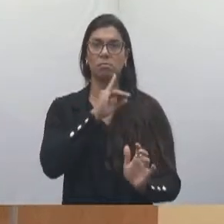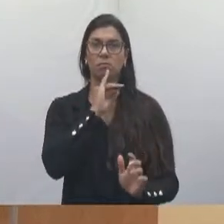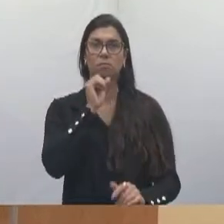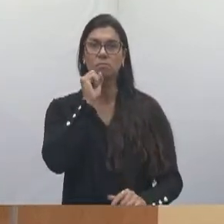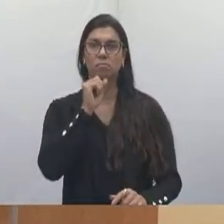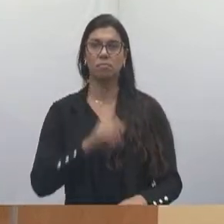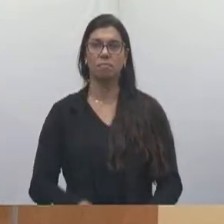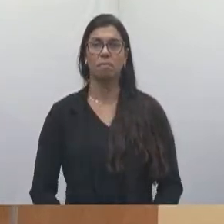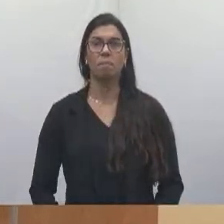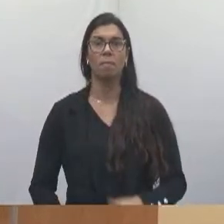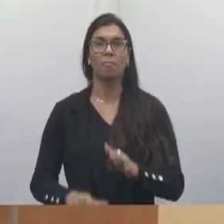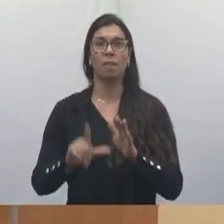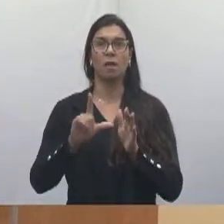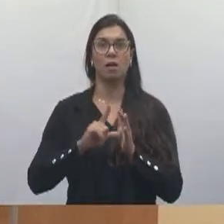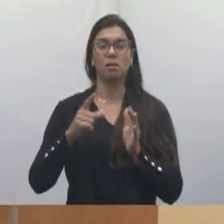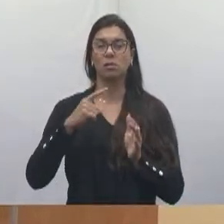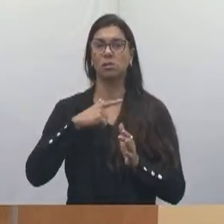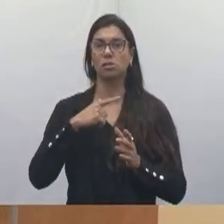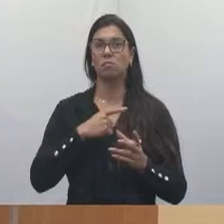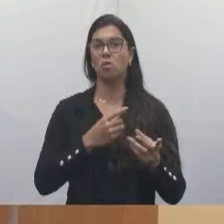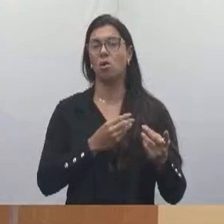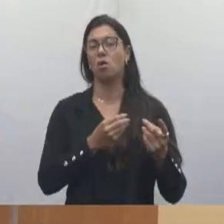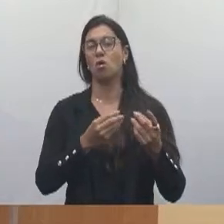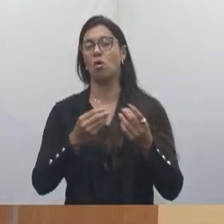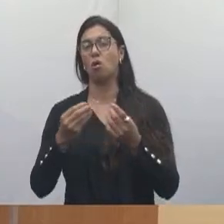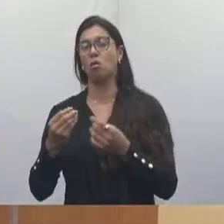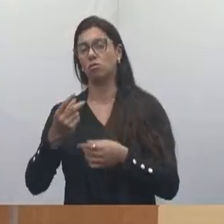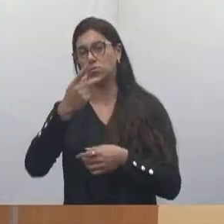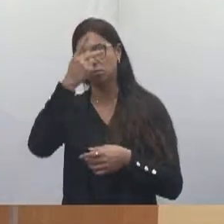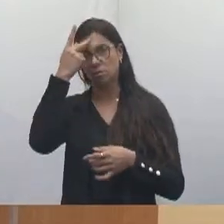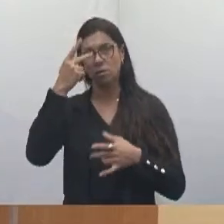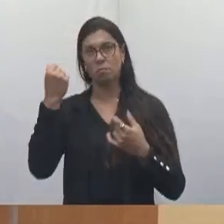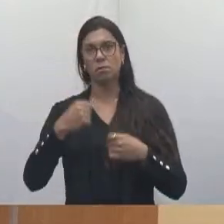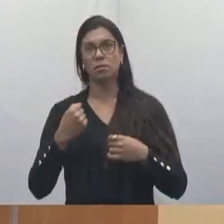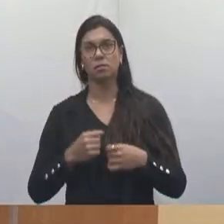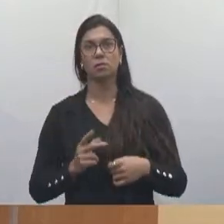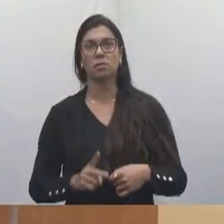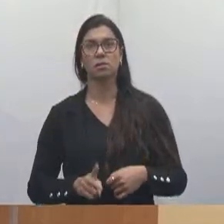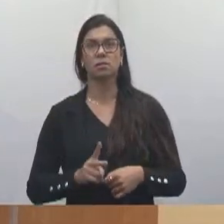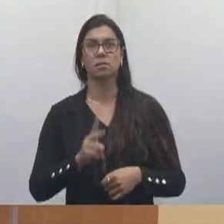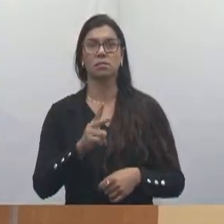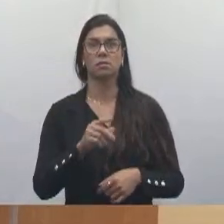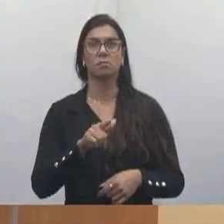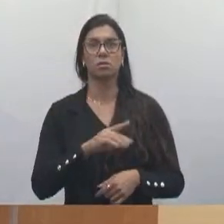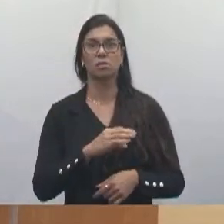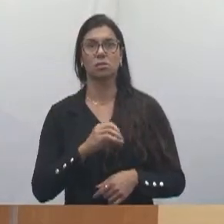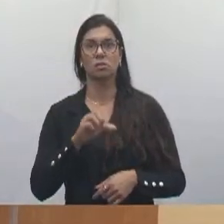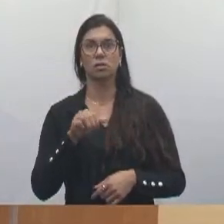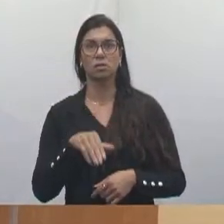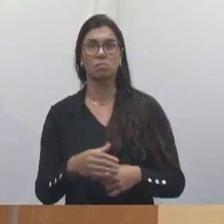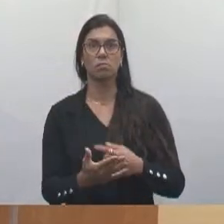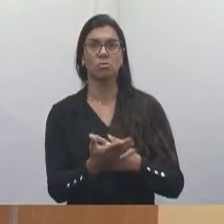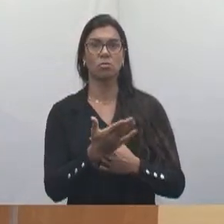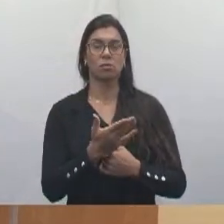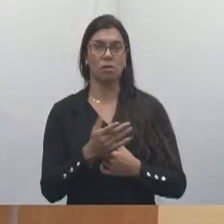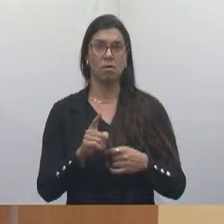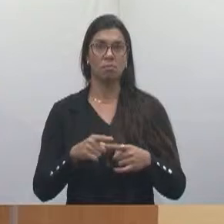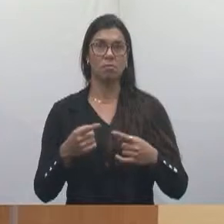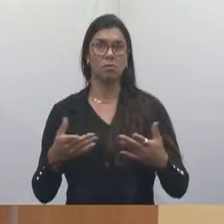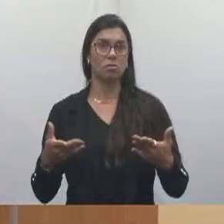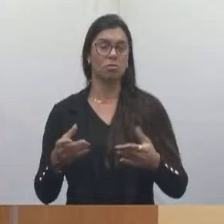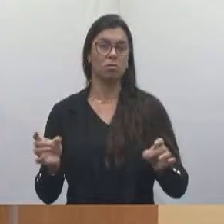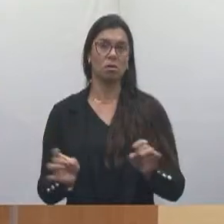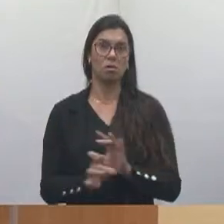Aqui enchia de gente. Precisava da guarda municipal, todo mundo está aqui. Hoje não tem mais isso.